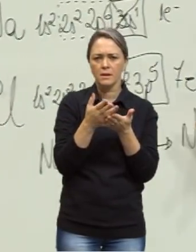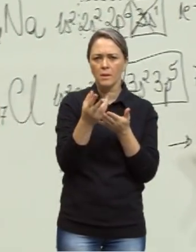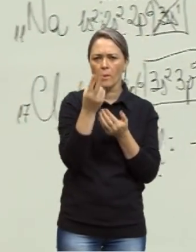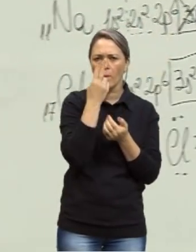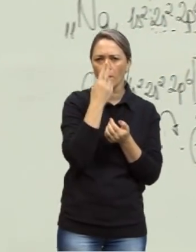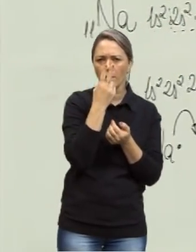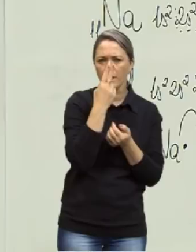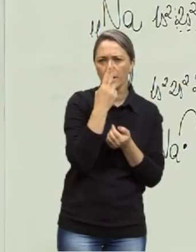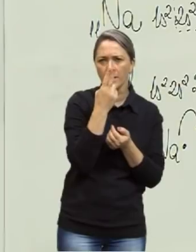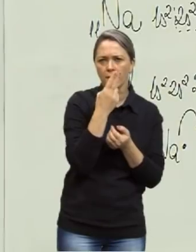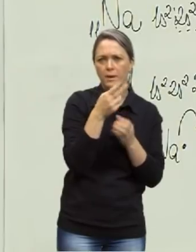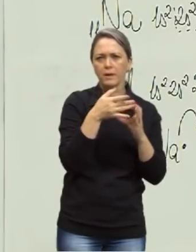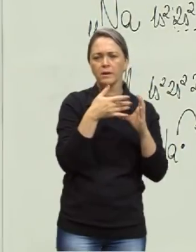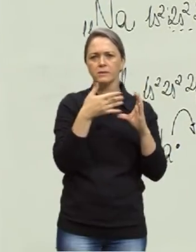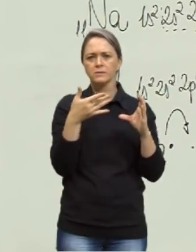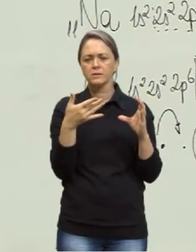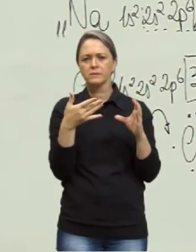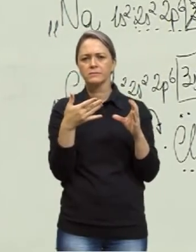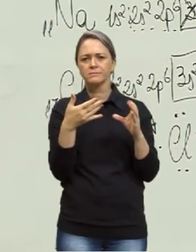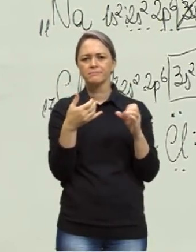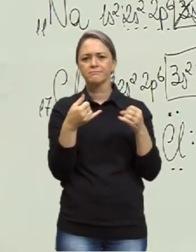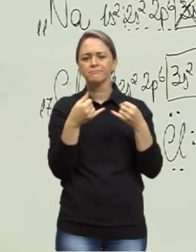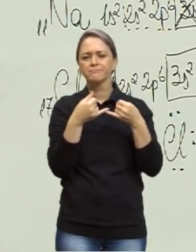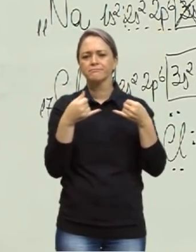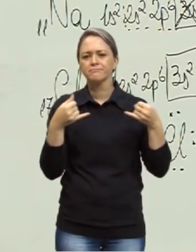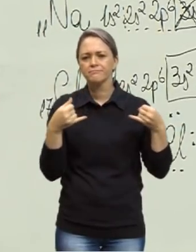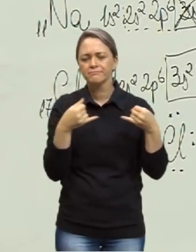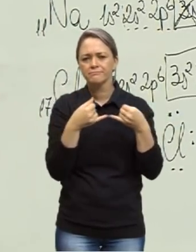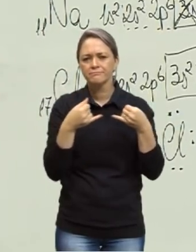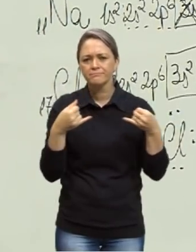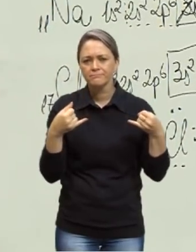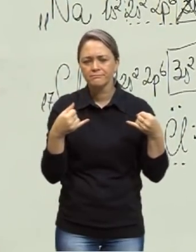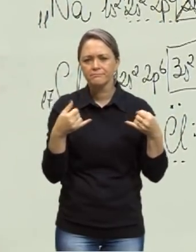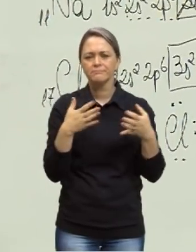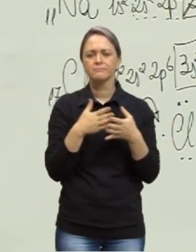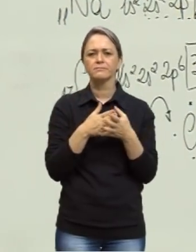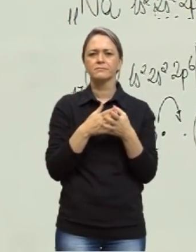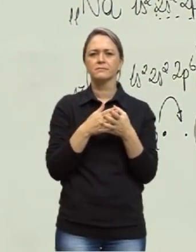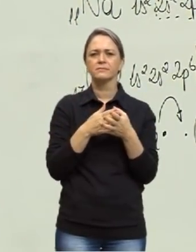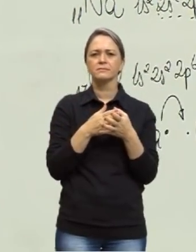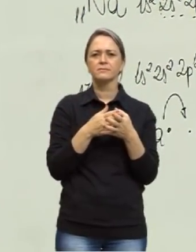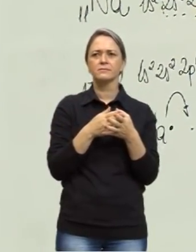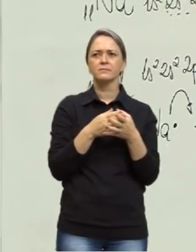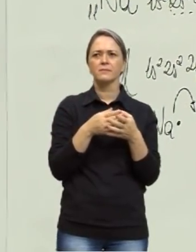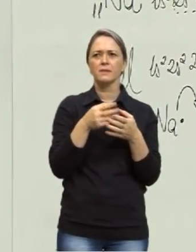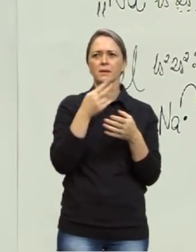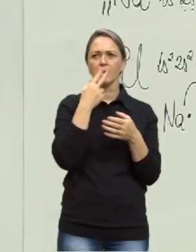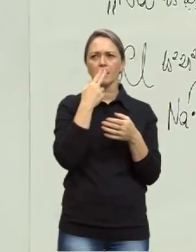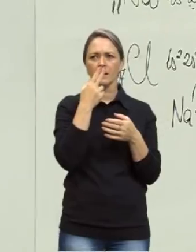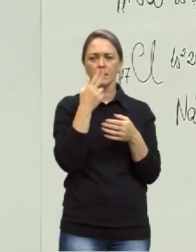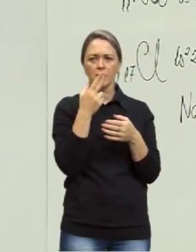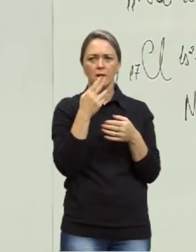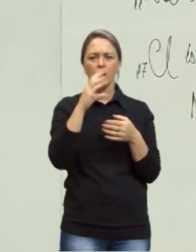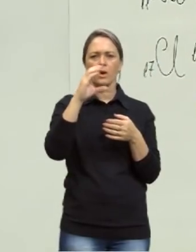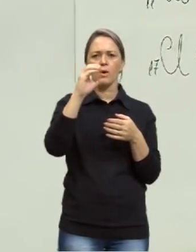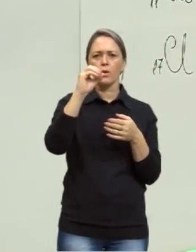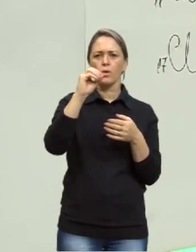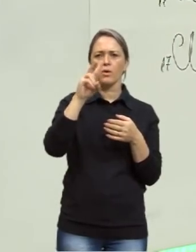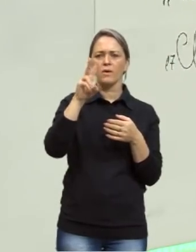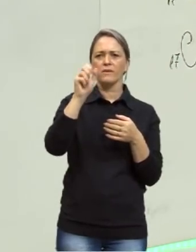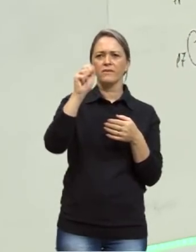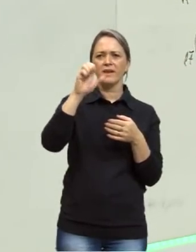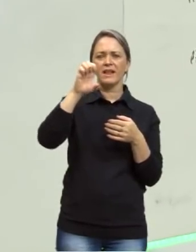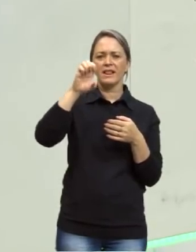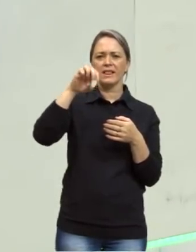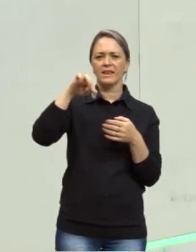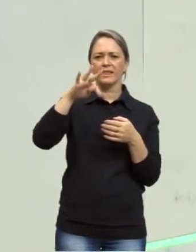parecida com as características da ligação iônica então eu posso dizer que essa ligação ela é e como a